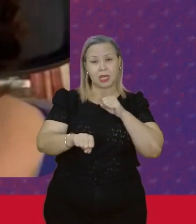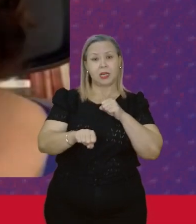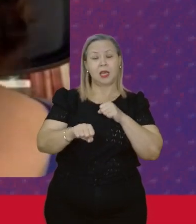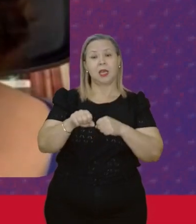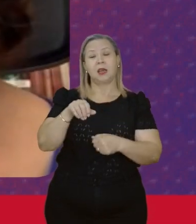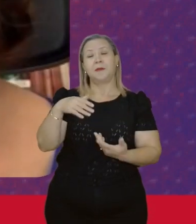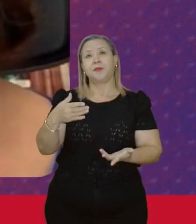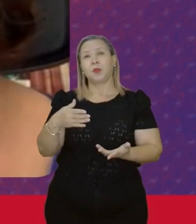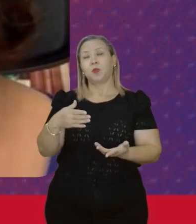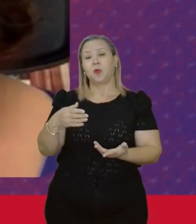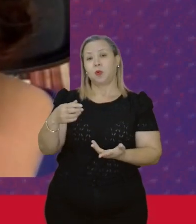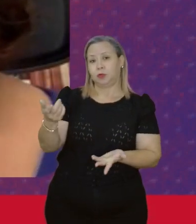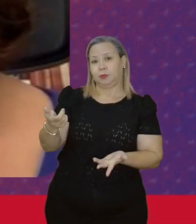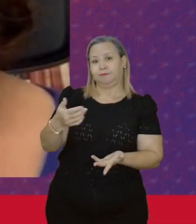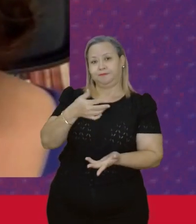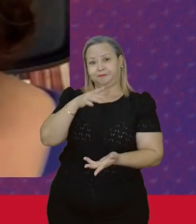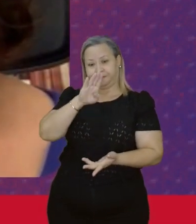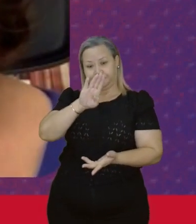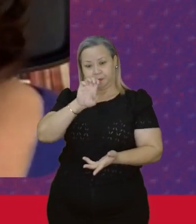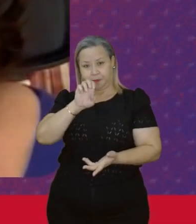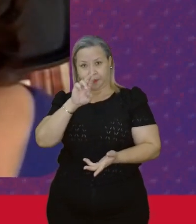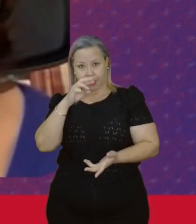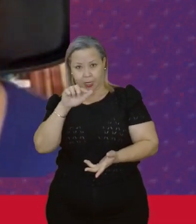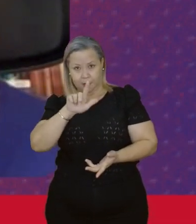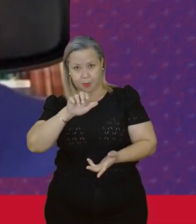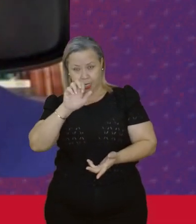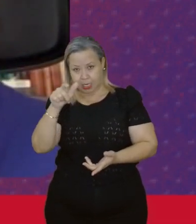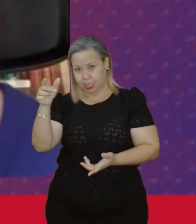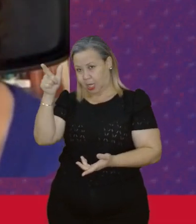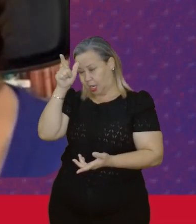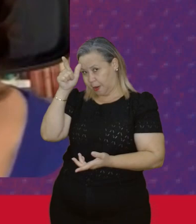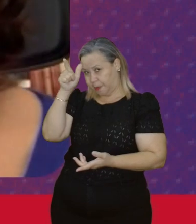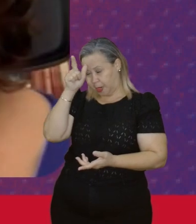desintegração da União Soviética. Mas é importante